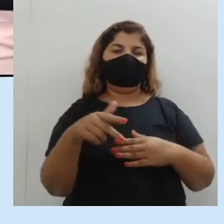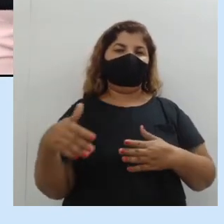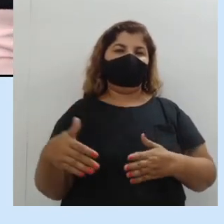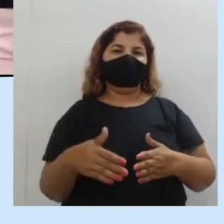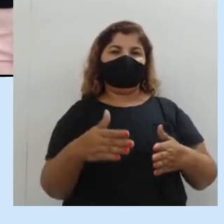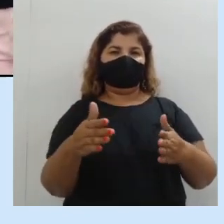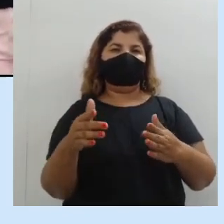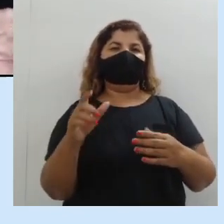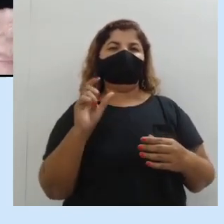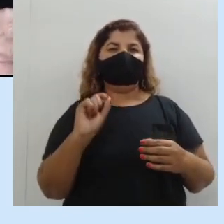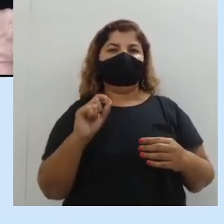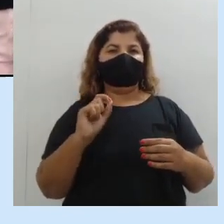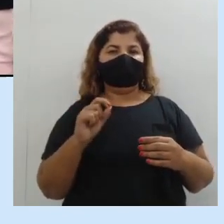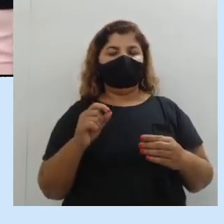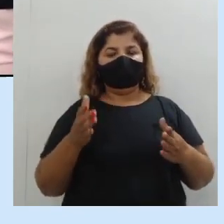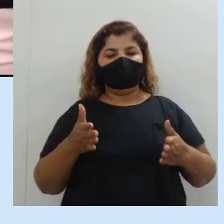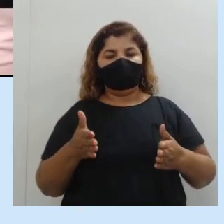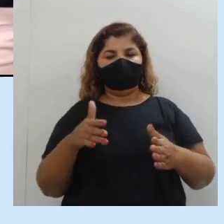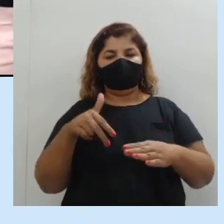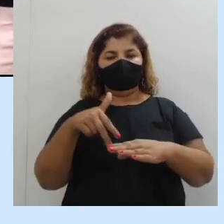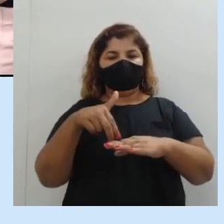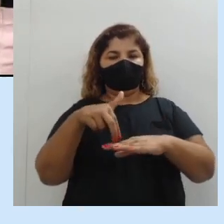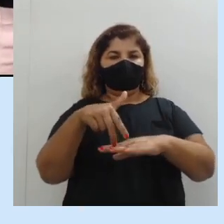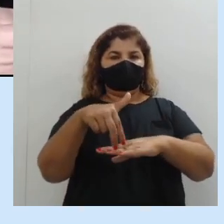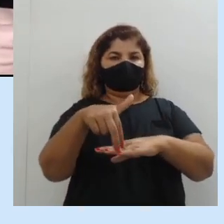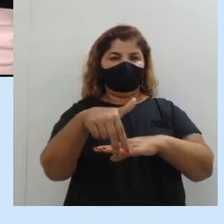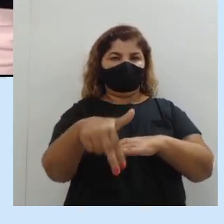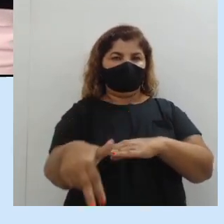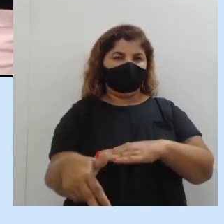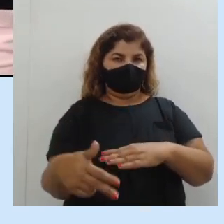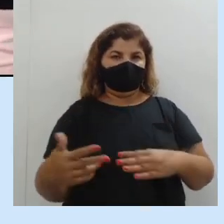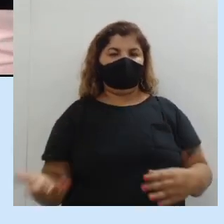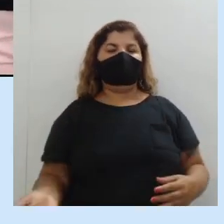pinguela de trilhos mal juntos.